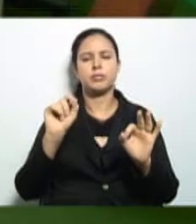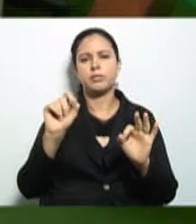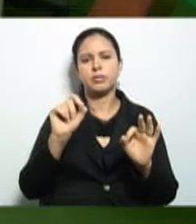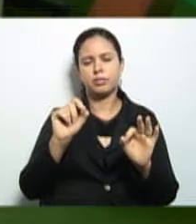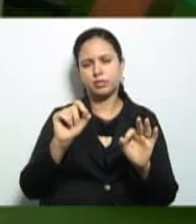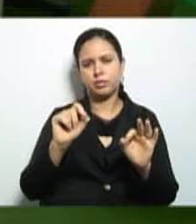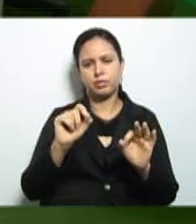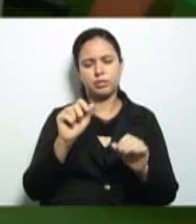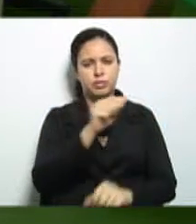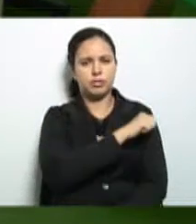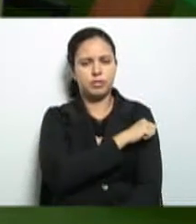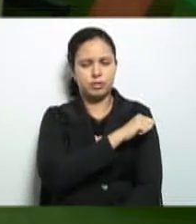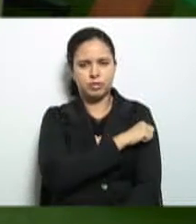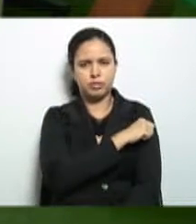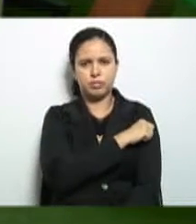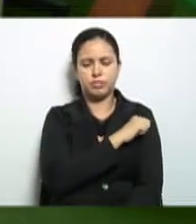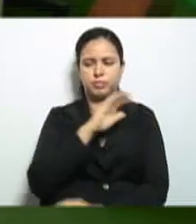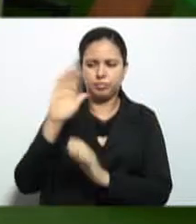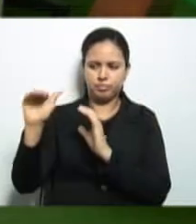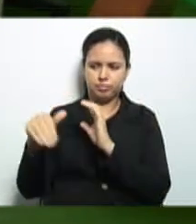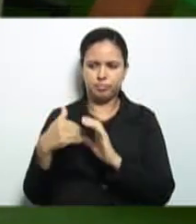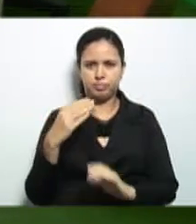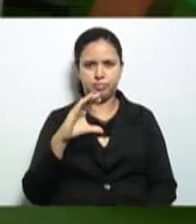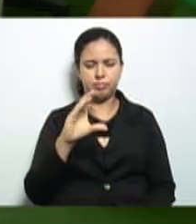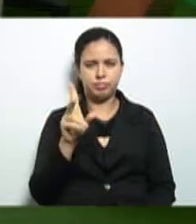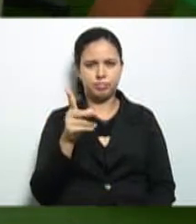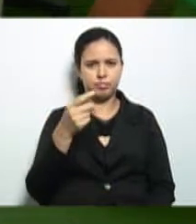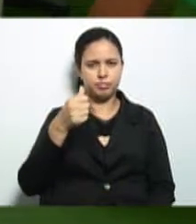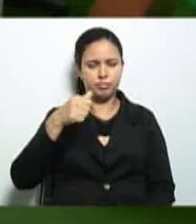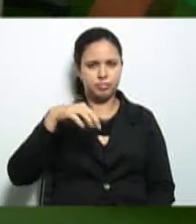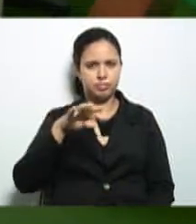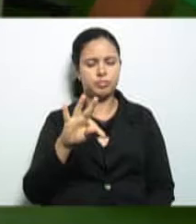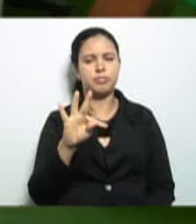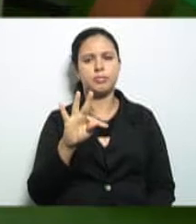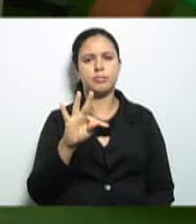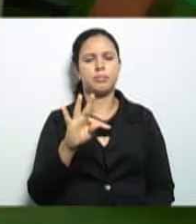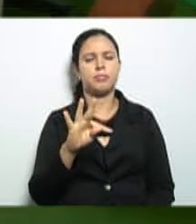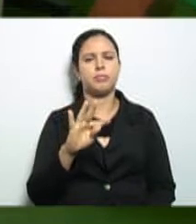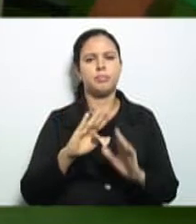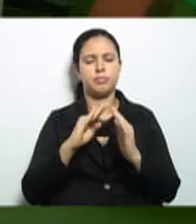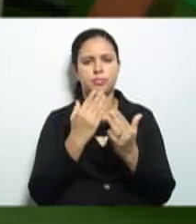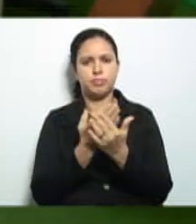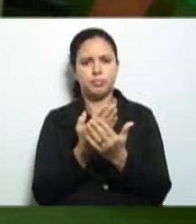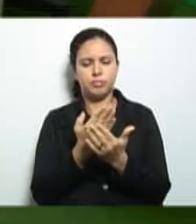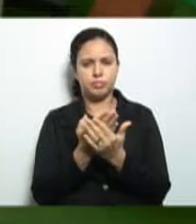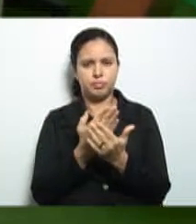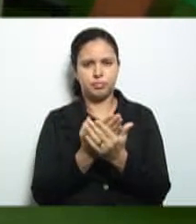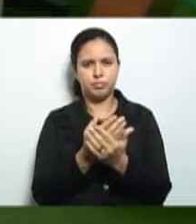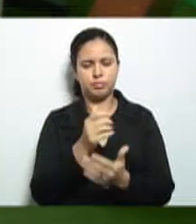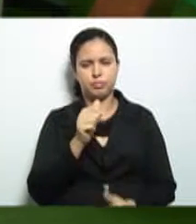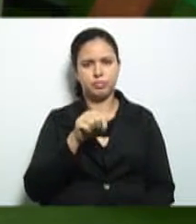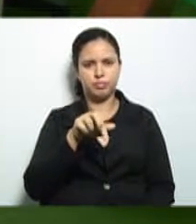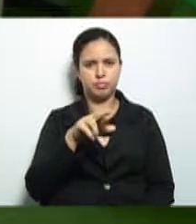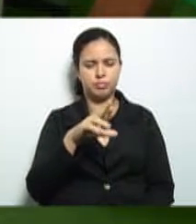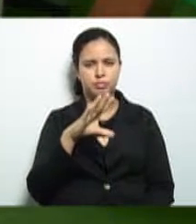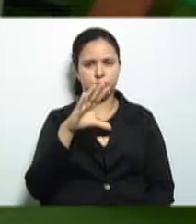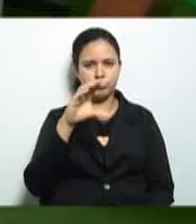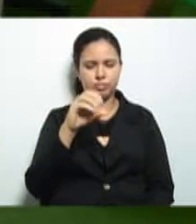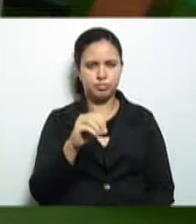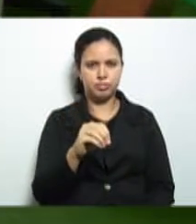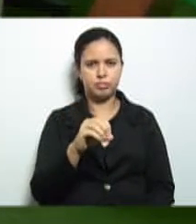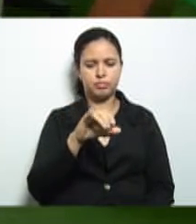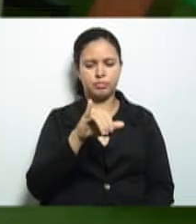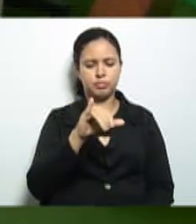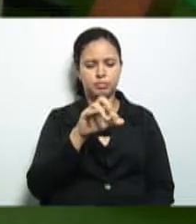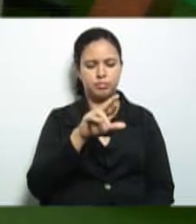alô no nosso chat, o pessoal da escola Arco-Íris, o pessoal da escola Flor